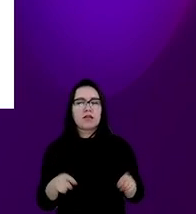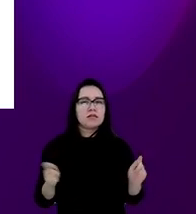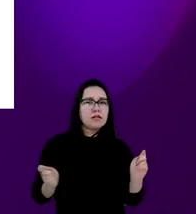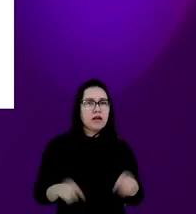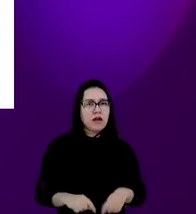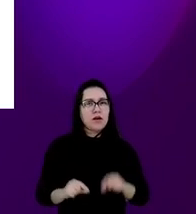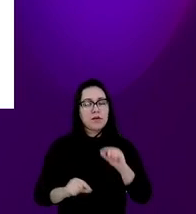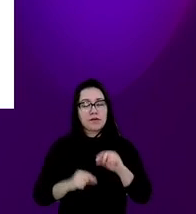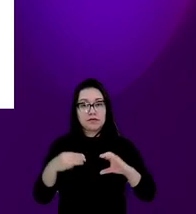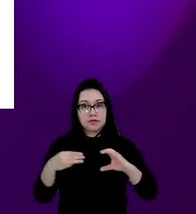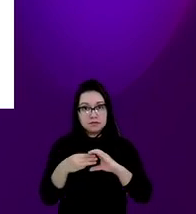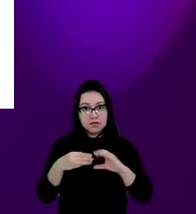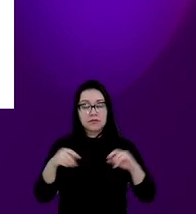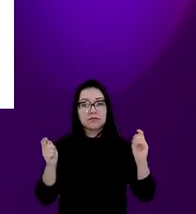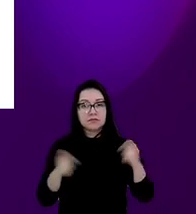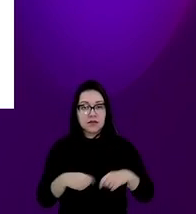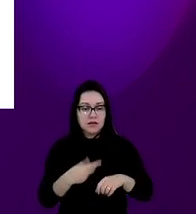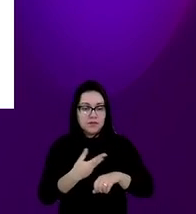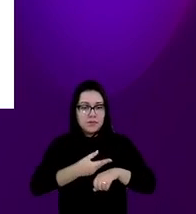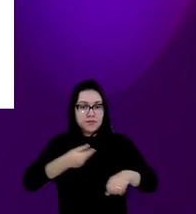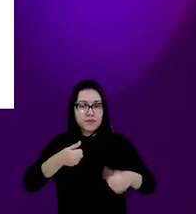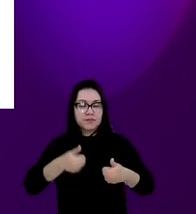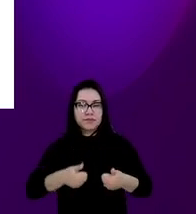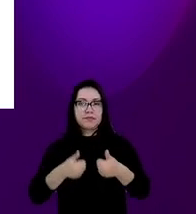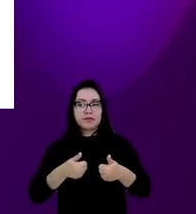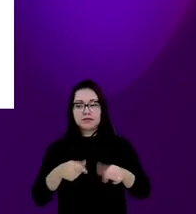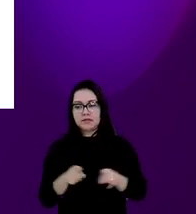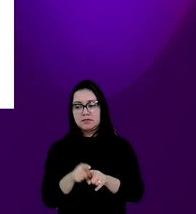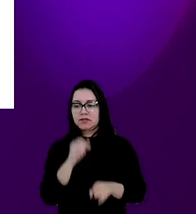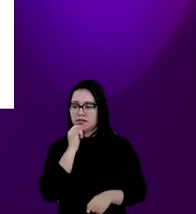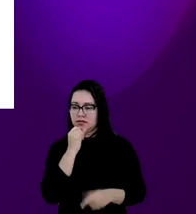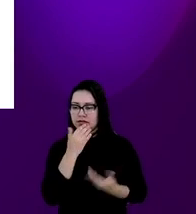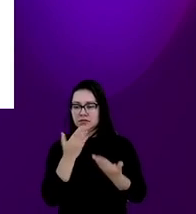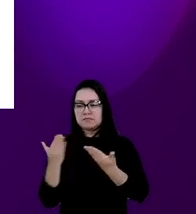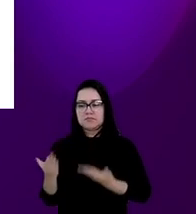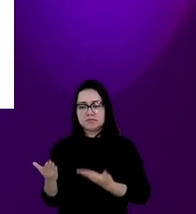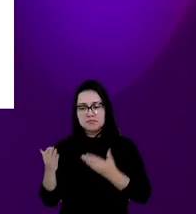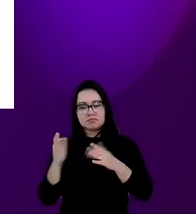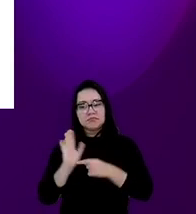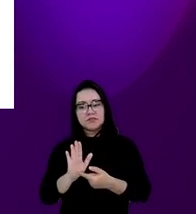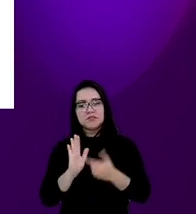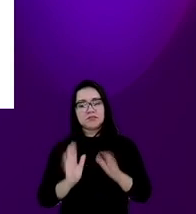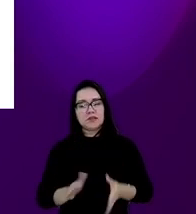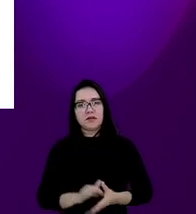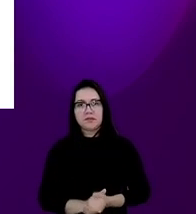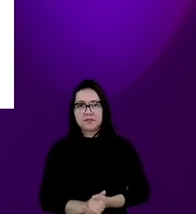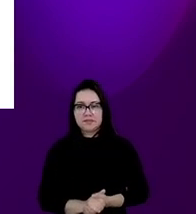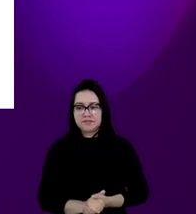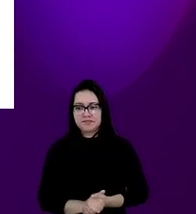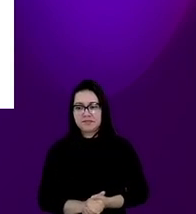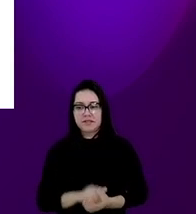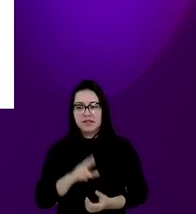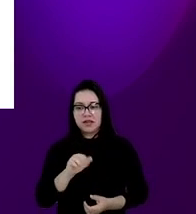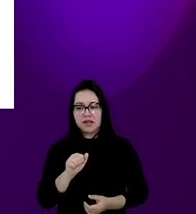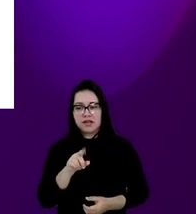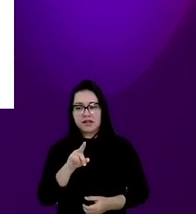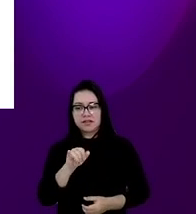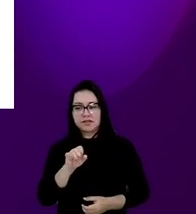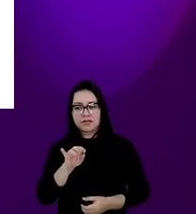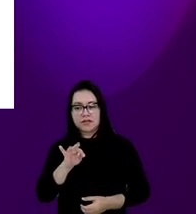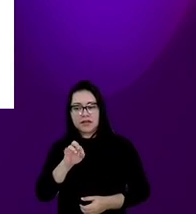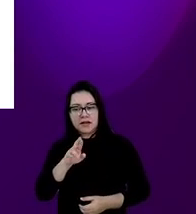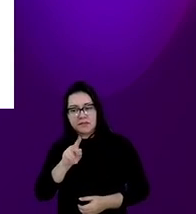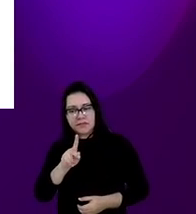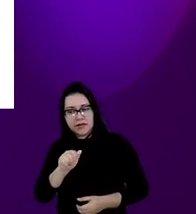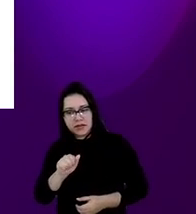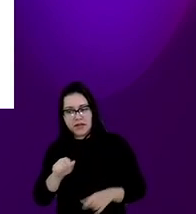essas células possam ser bem colhidas, e aqui estão os exemplos que eu já citei. A radioterapia pode ser utilizada para